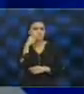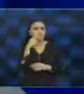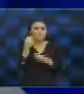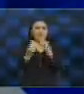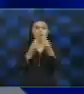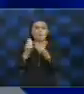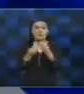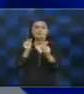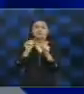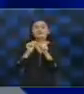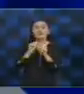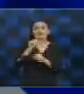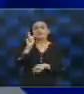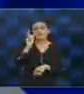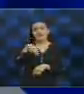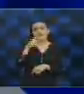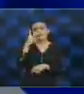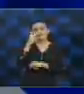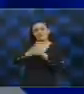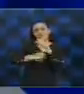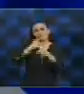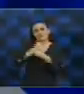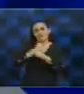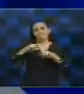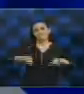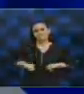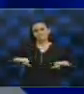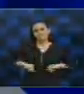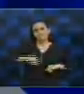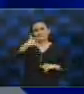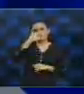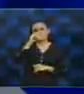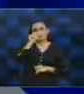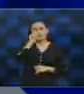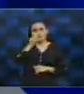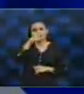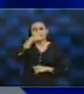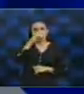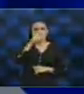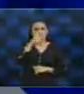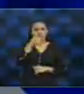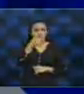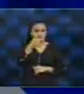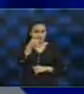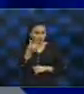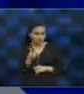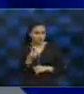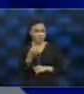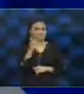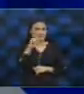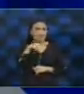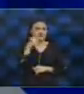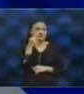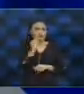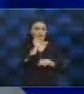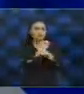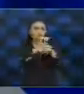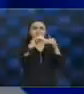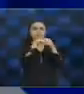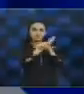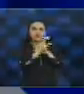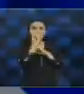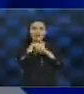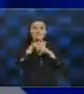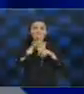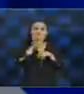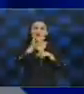absolutamente 2 sofridos anos, 2015 e 2016. Aí estão, com exceção de 200 e poucos milhões que sobraram. É para fazer tudo